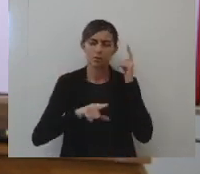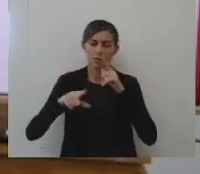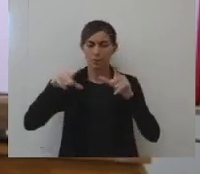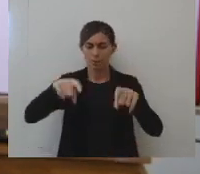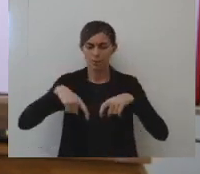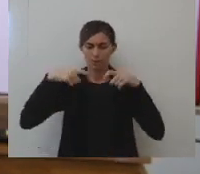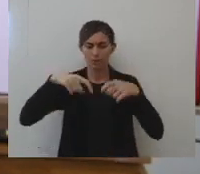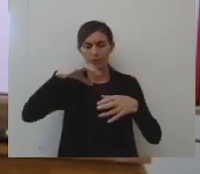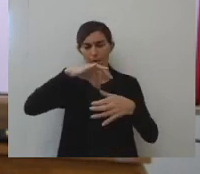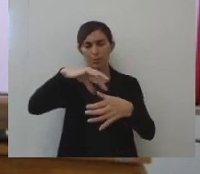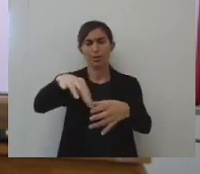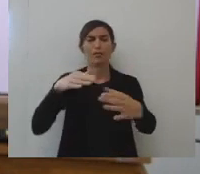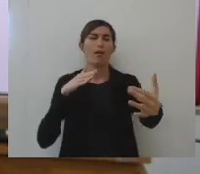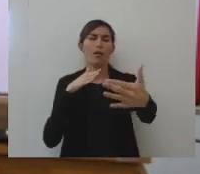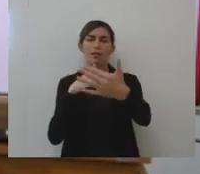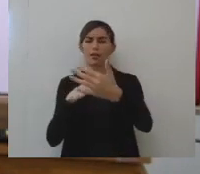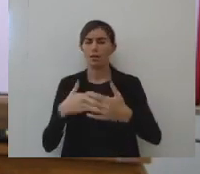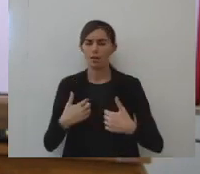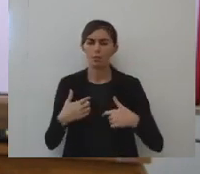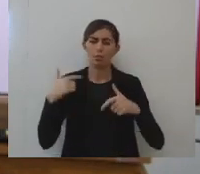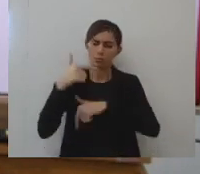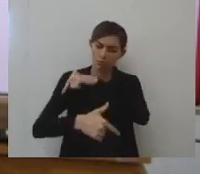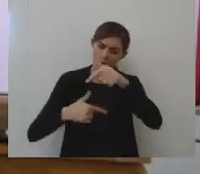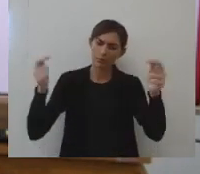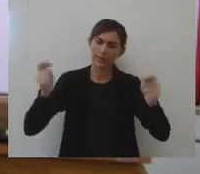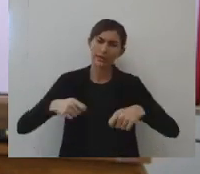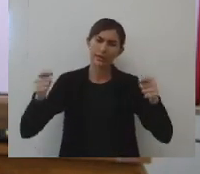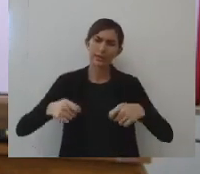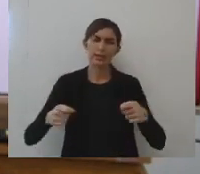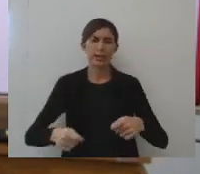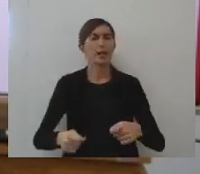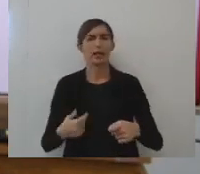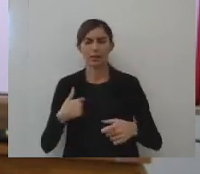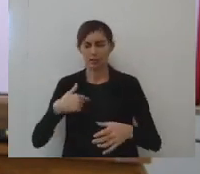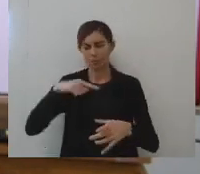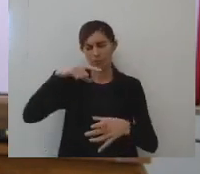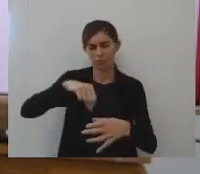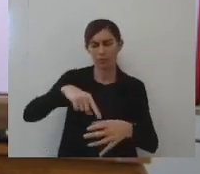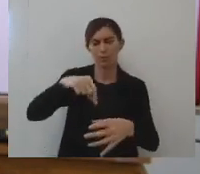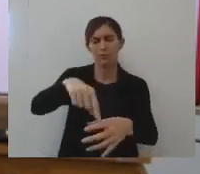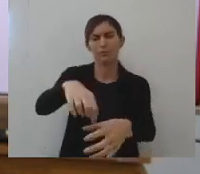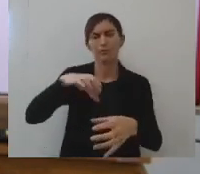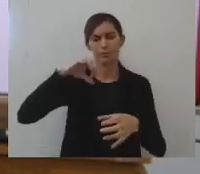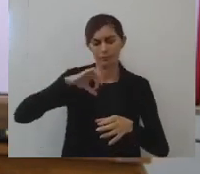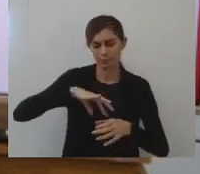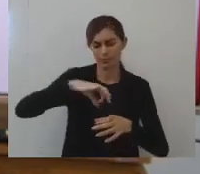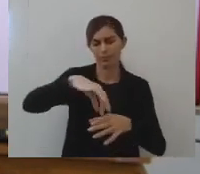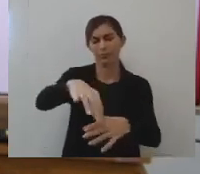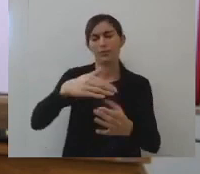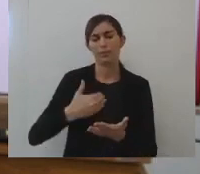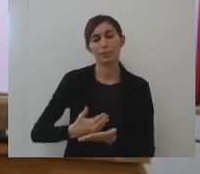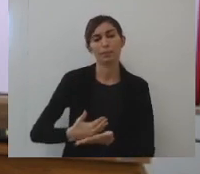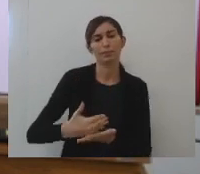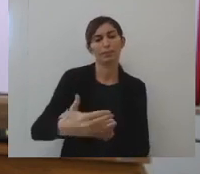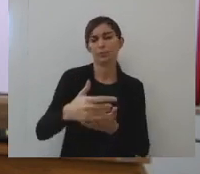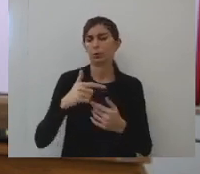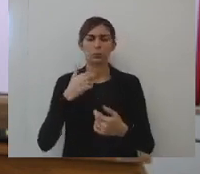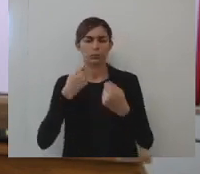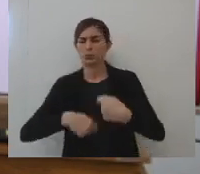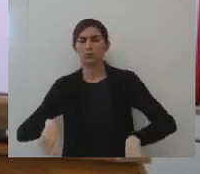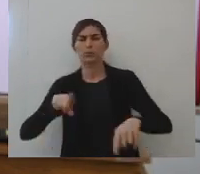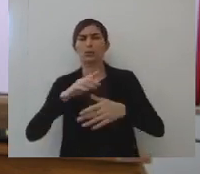plantar até onde a minha energia, onde a minha força permitia que eu plantasse, certo? E a partir disso eu não